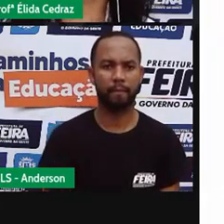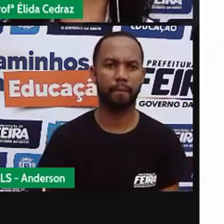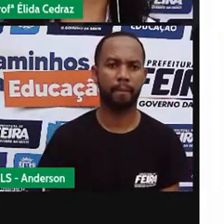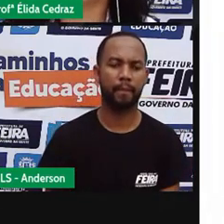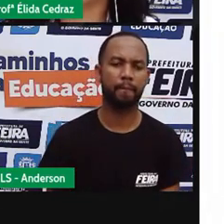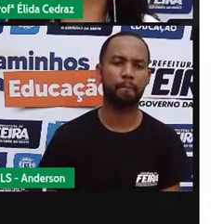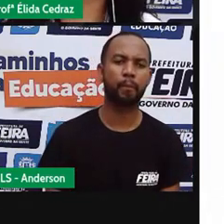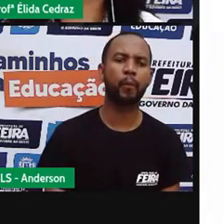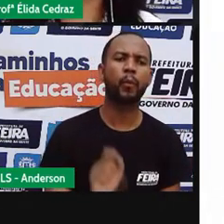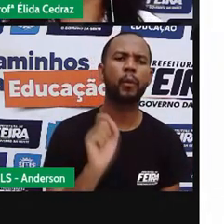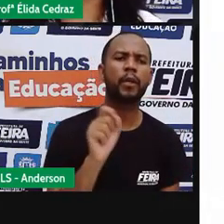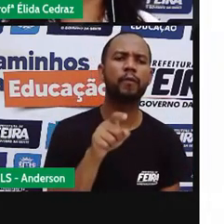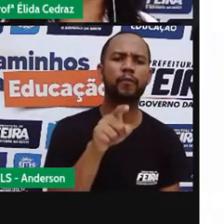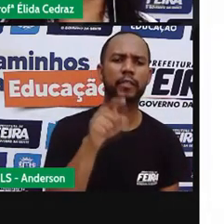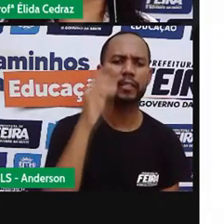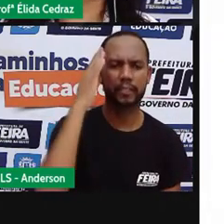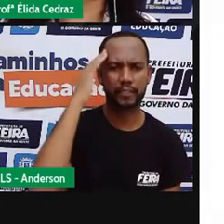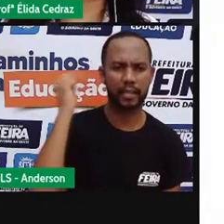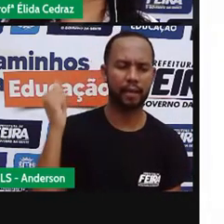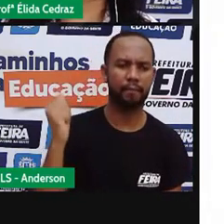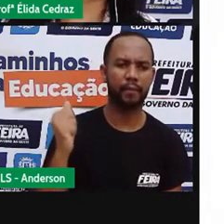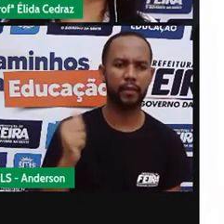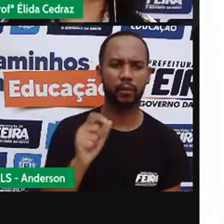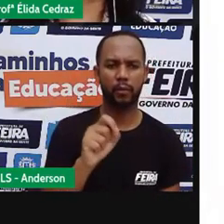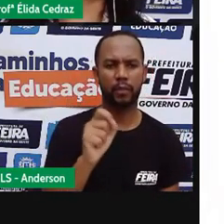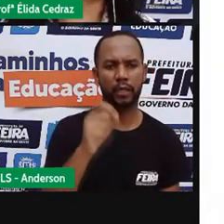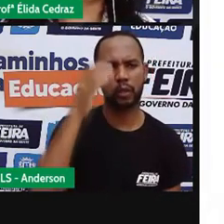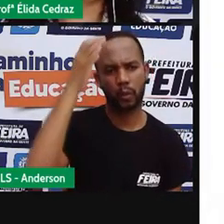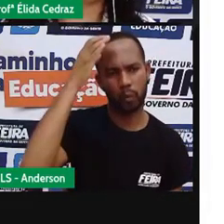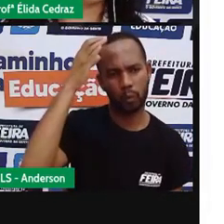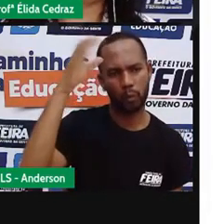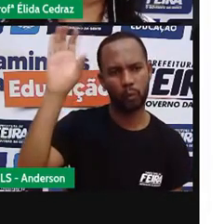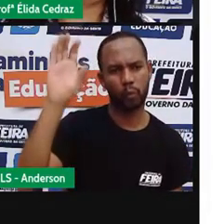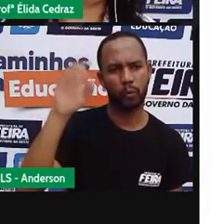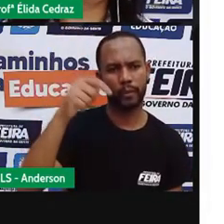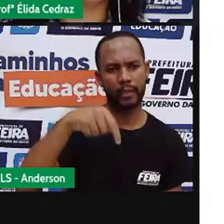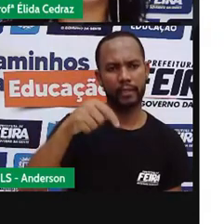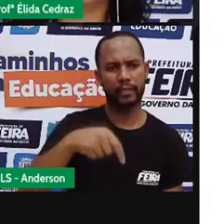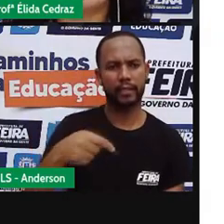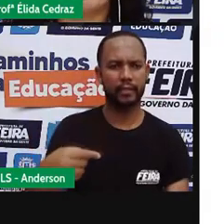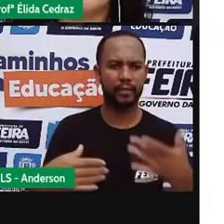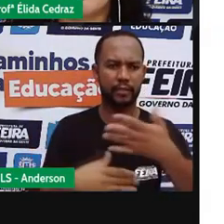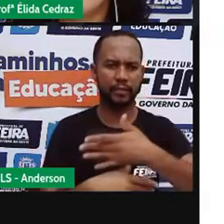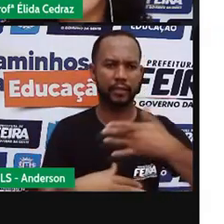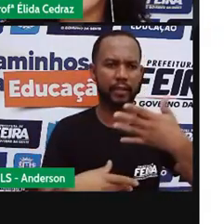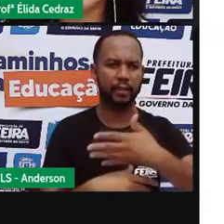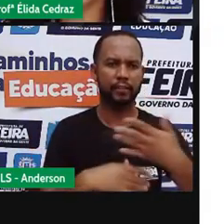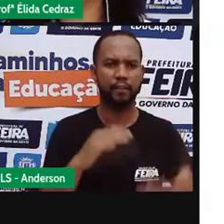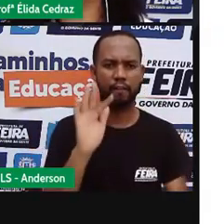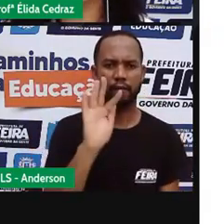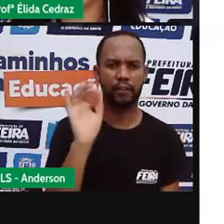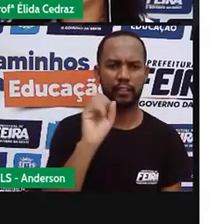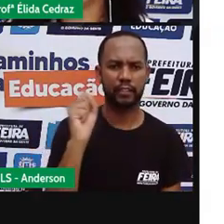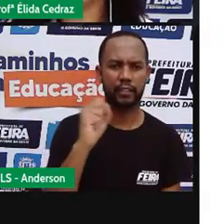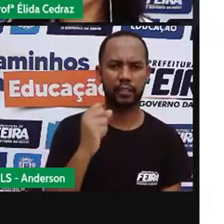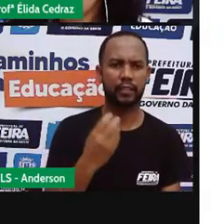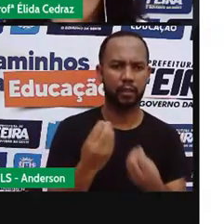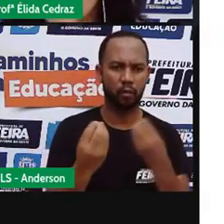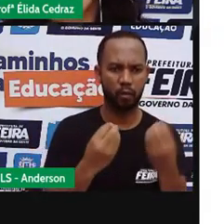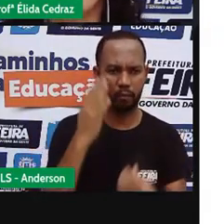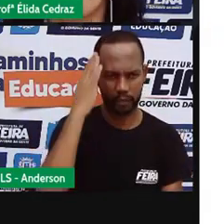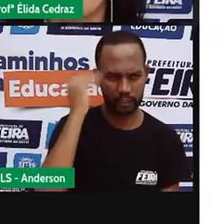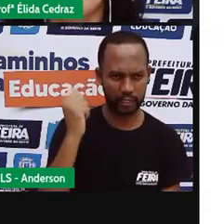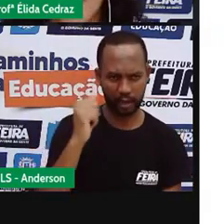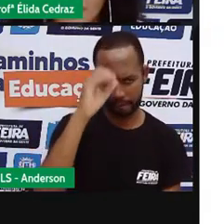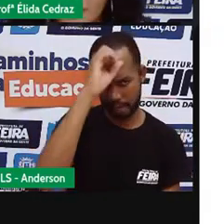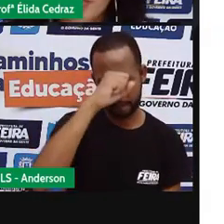O que você sabe sobre as manifestações culturais da nossa cidade? Nós estudamos sobre elas durante esse percurso.